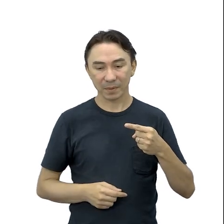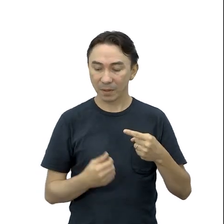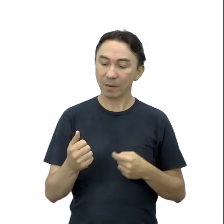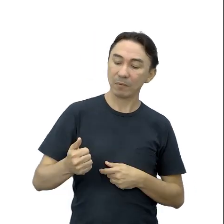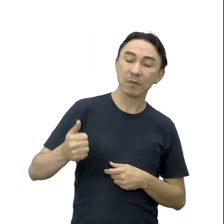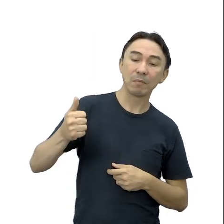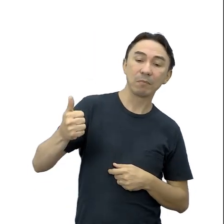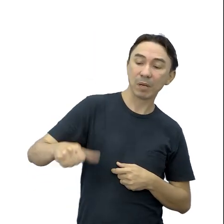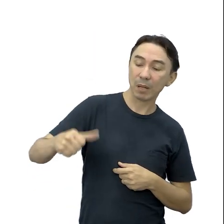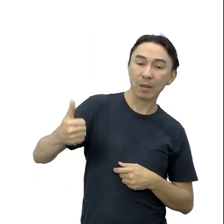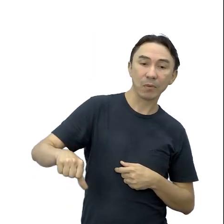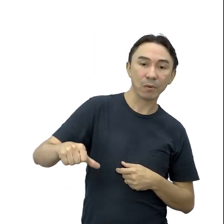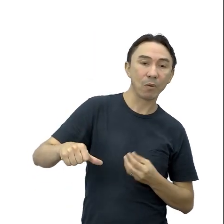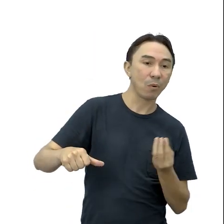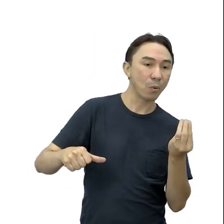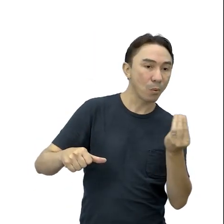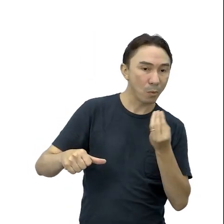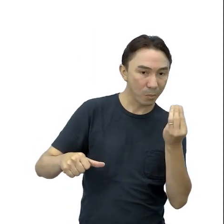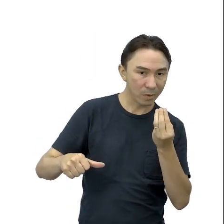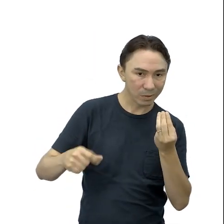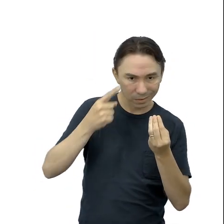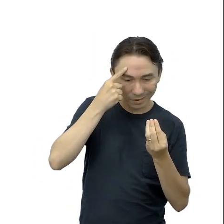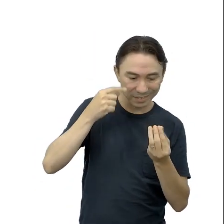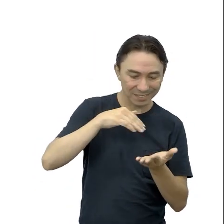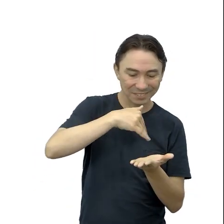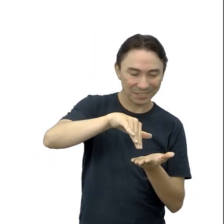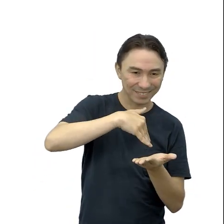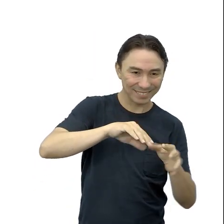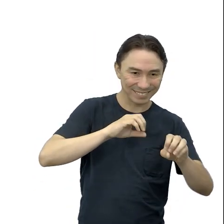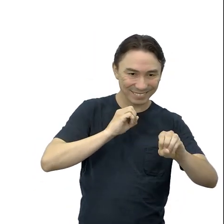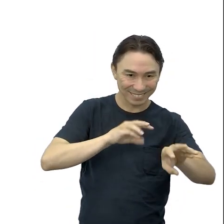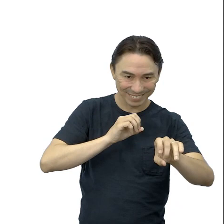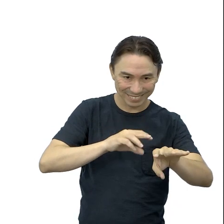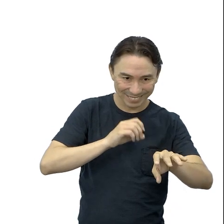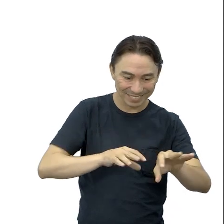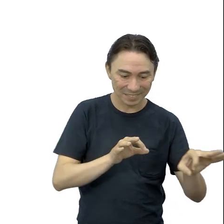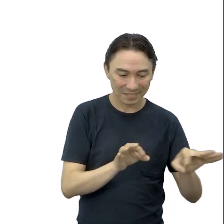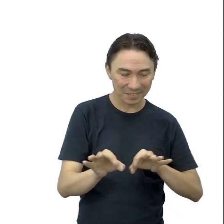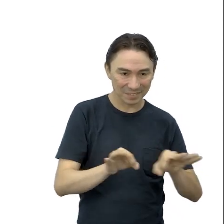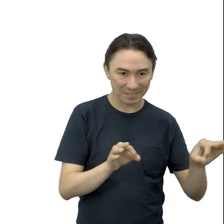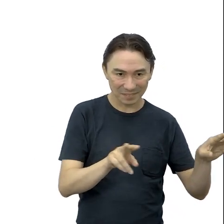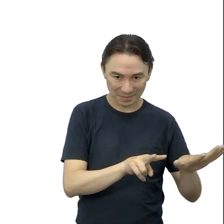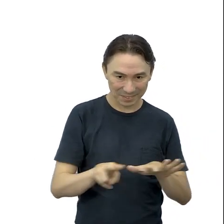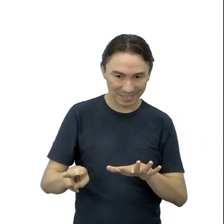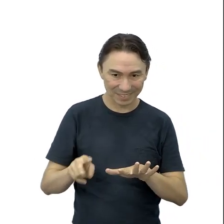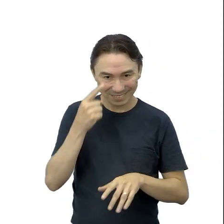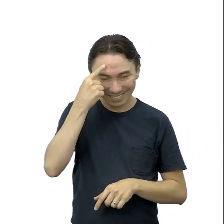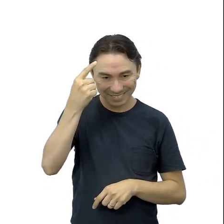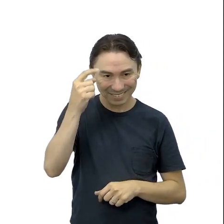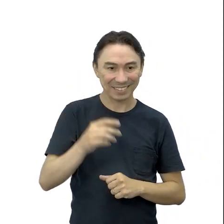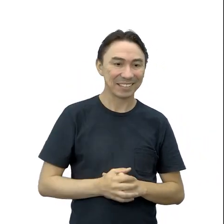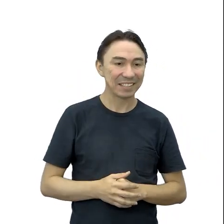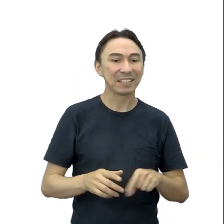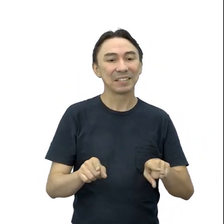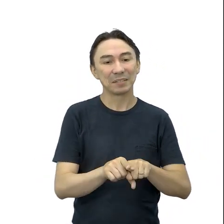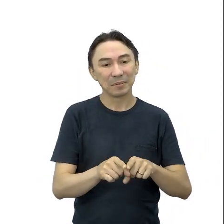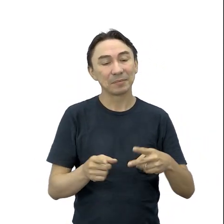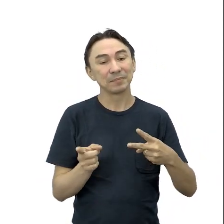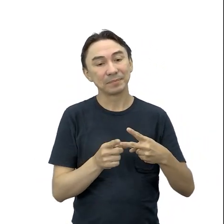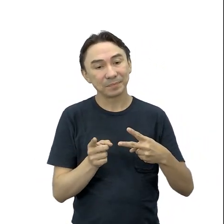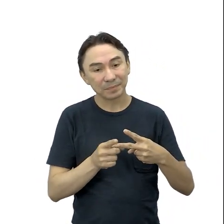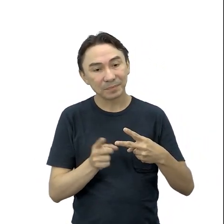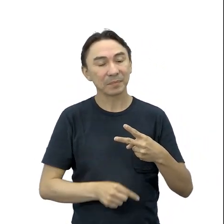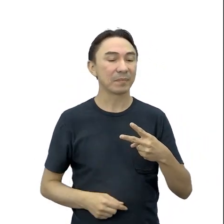discutidas na semana de planejamento da SEDUC, bem como refletir sobre as principais modalidades avaliativas,